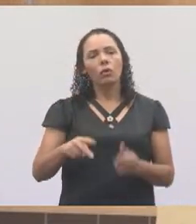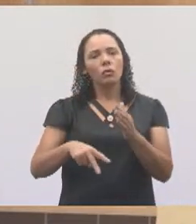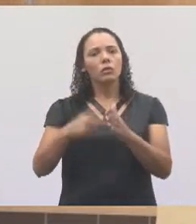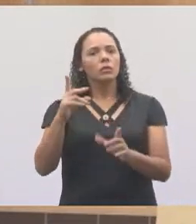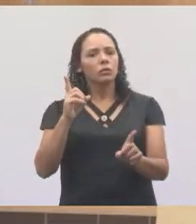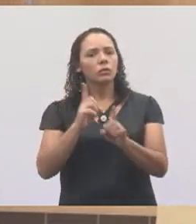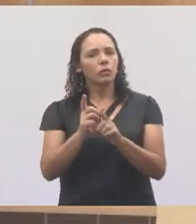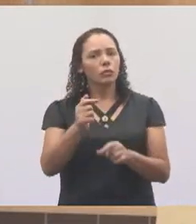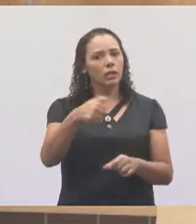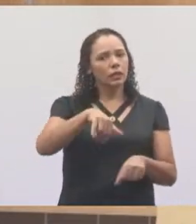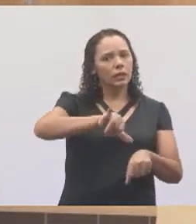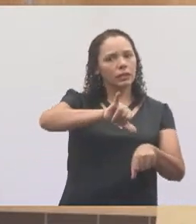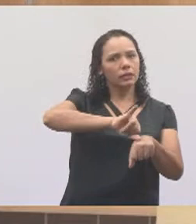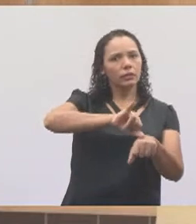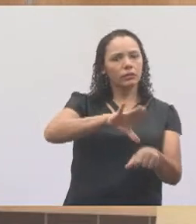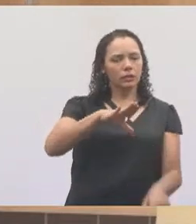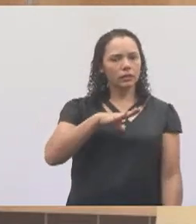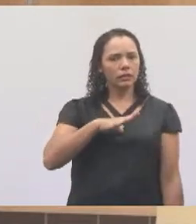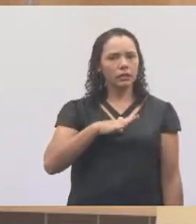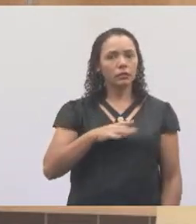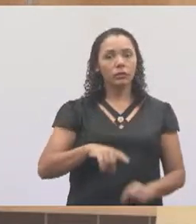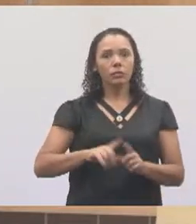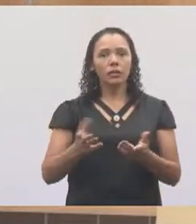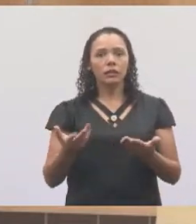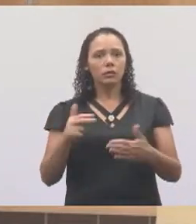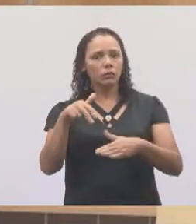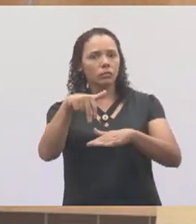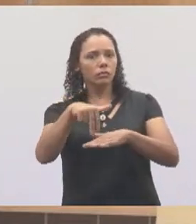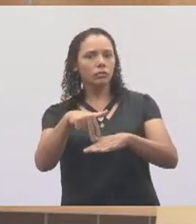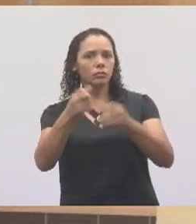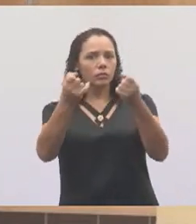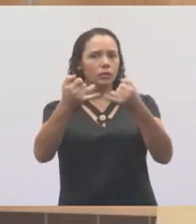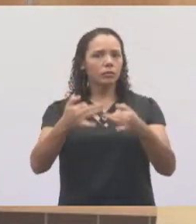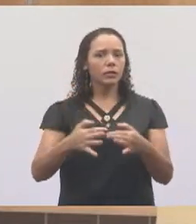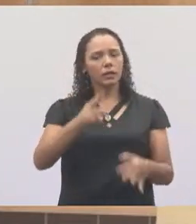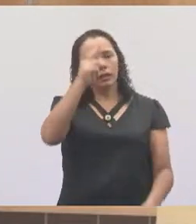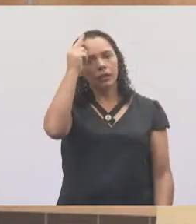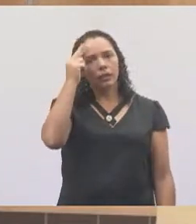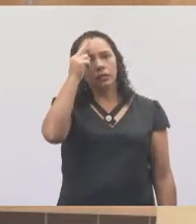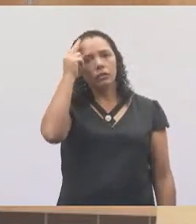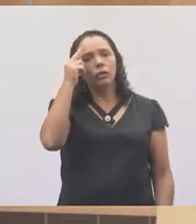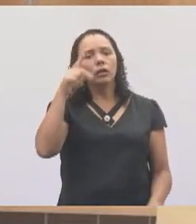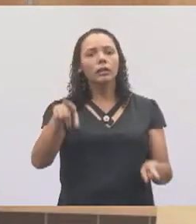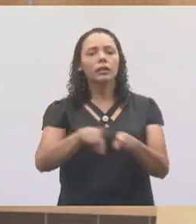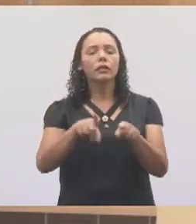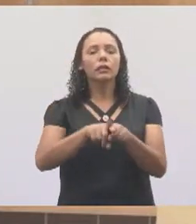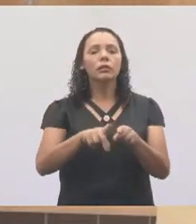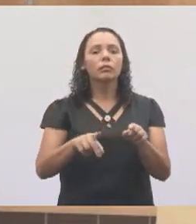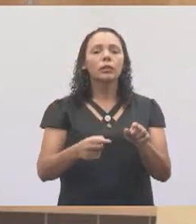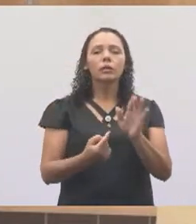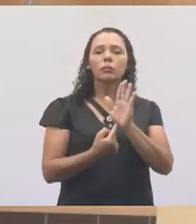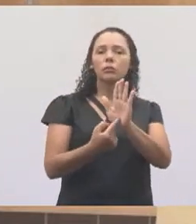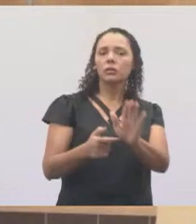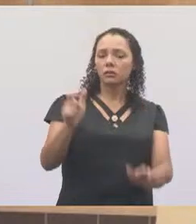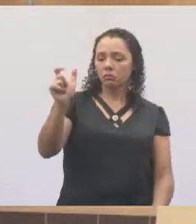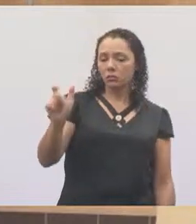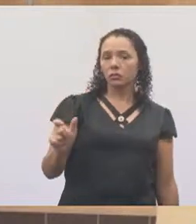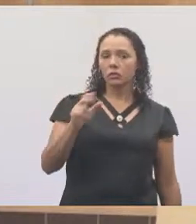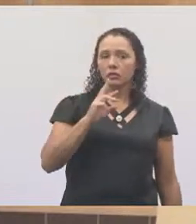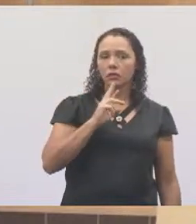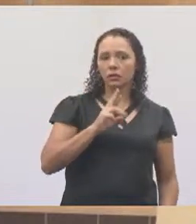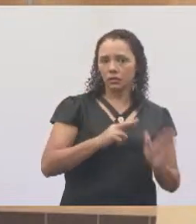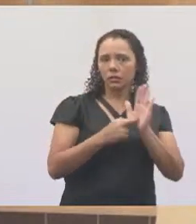nosso. Mas eu subo nessa tribuna para dizer um pouquinho desse relato e dizer um pouquinho da pessoa que ele representou. E